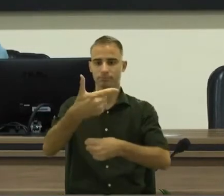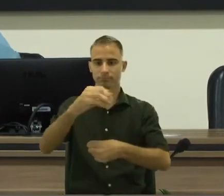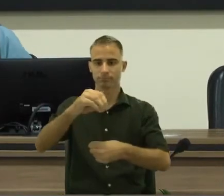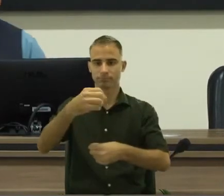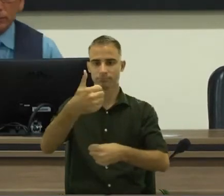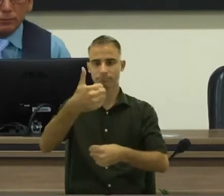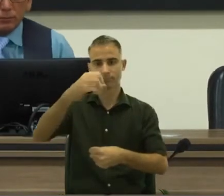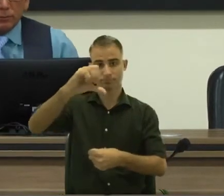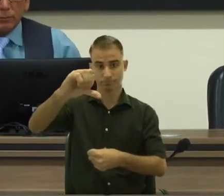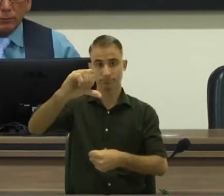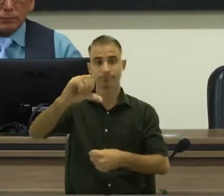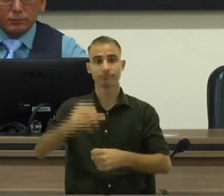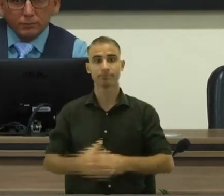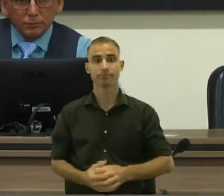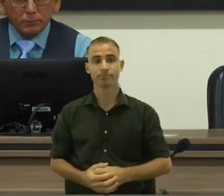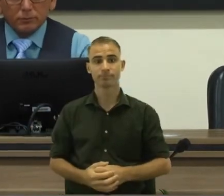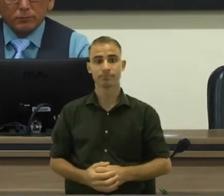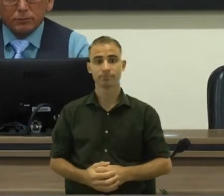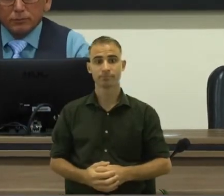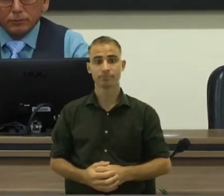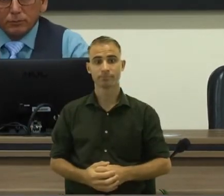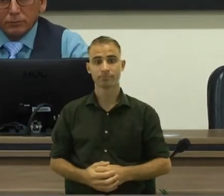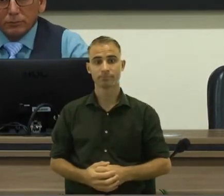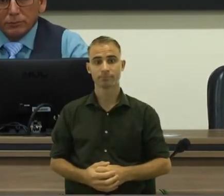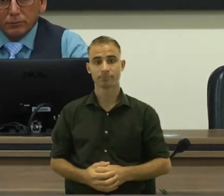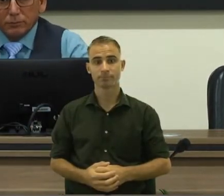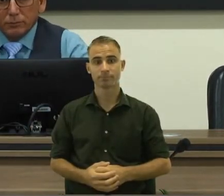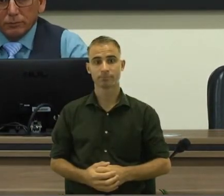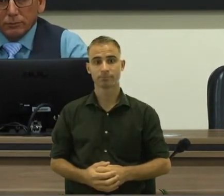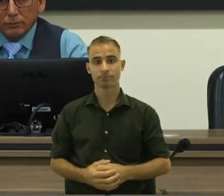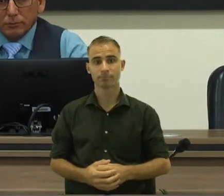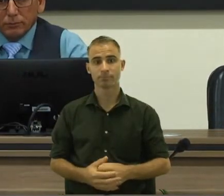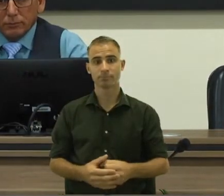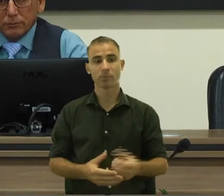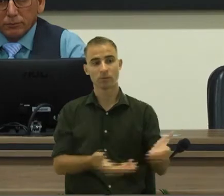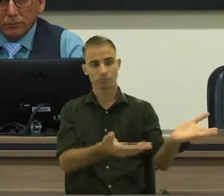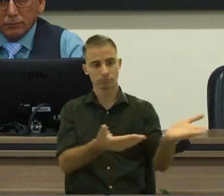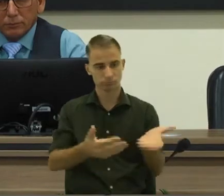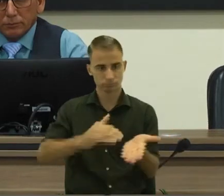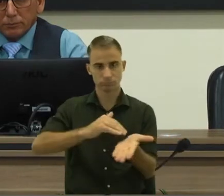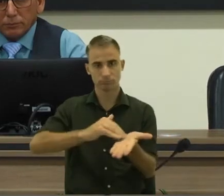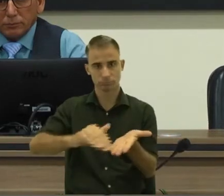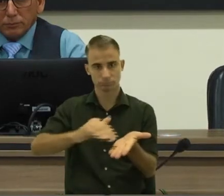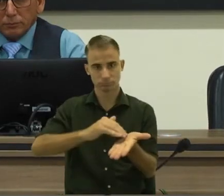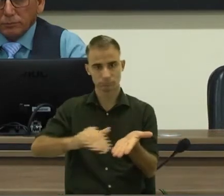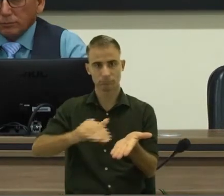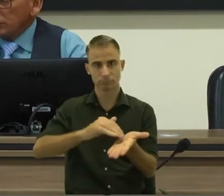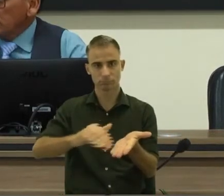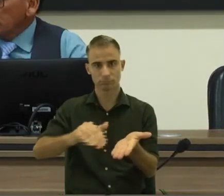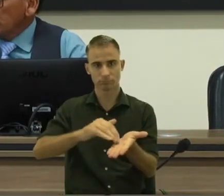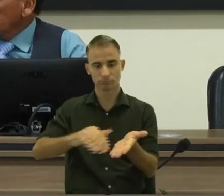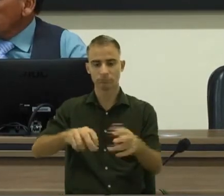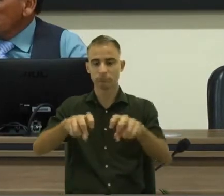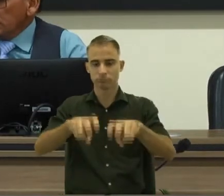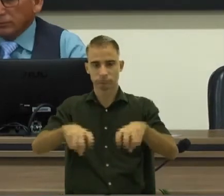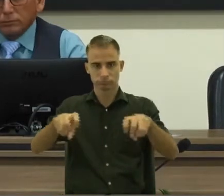Queria, se a secretária, caso queira compor a mesa, que nós vamos estar desfazendo a mesa agora